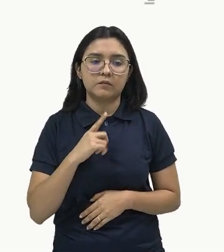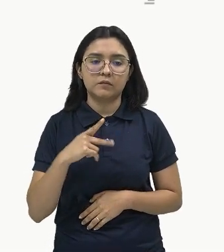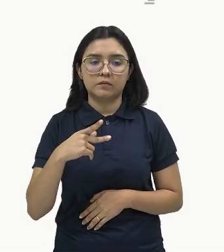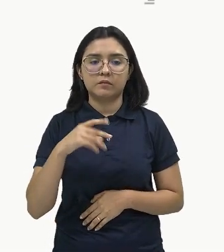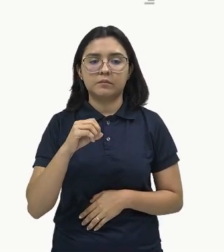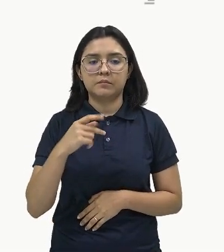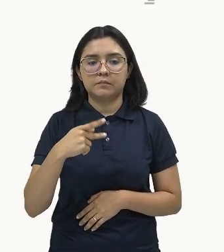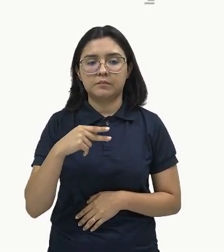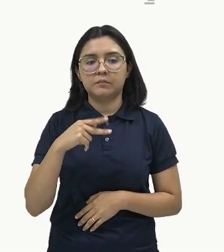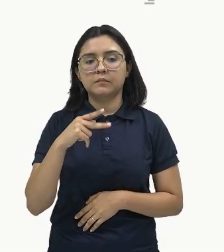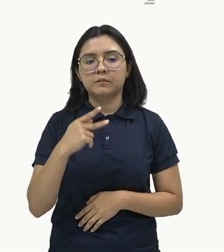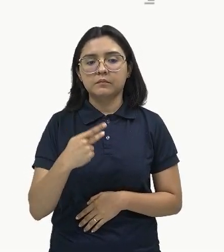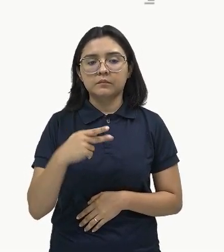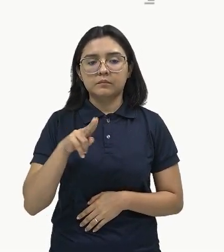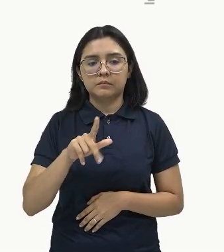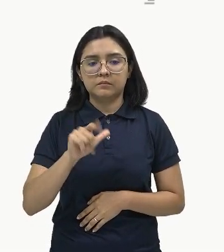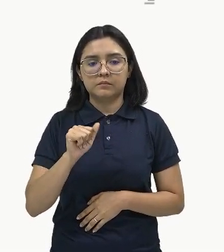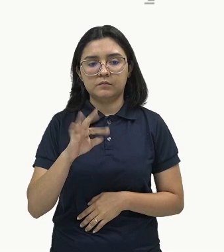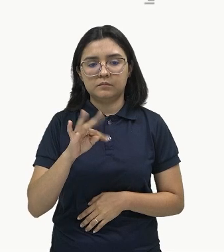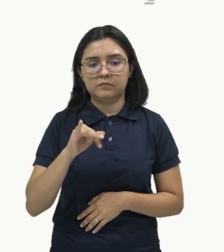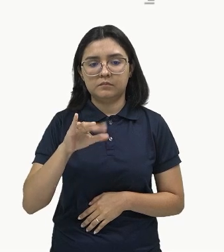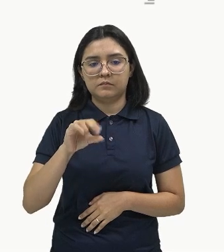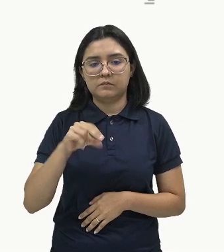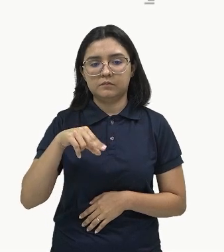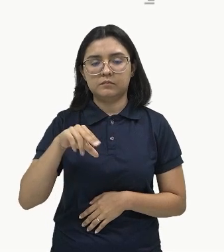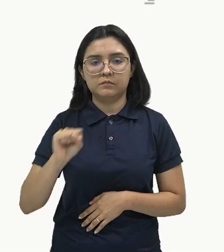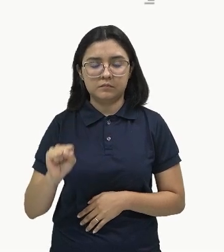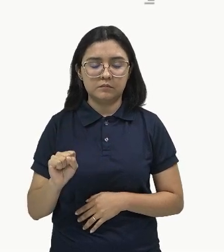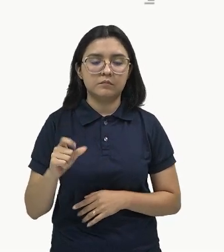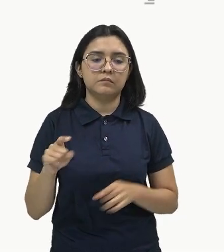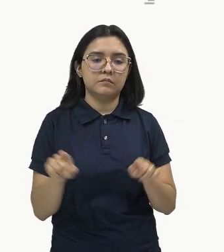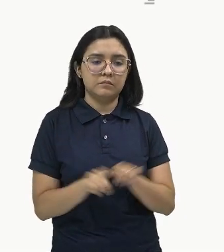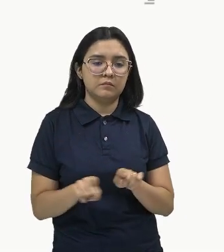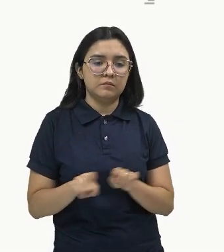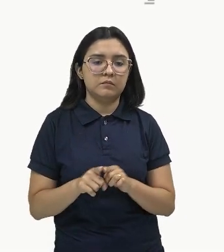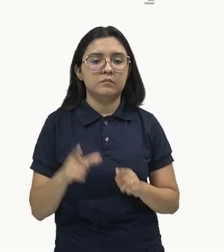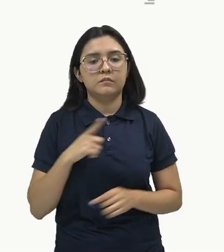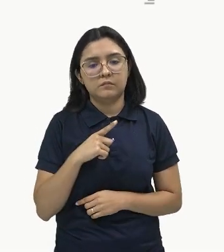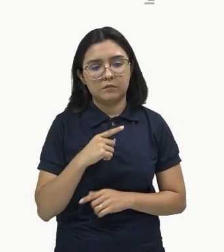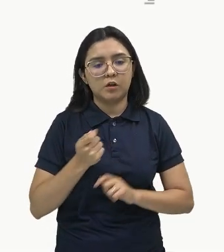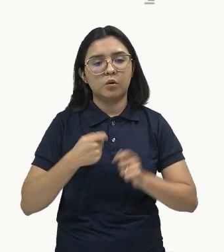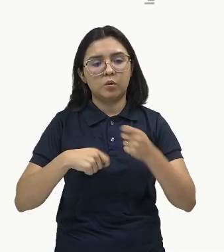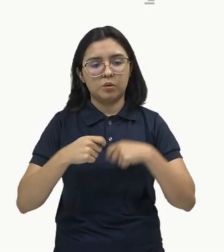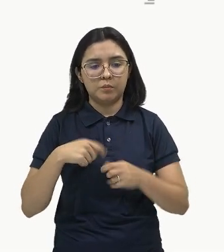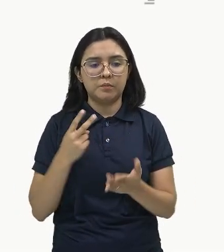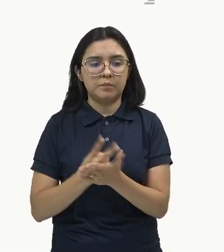populations, ok? O que mais que nós temos? Ainda, né, o economy